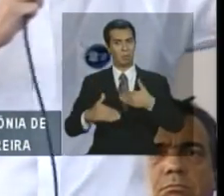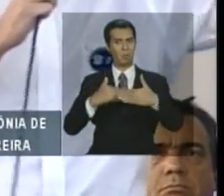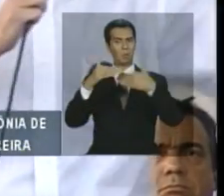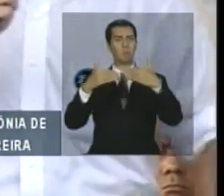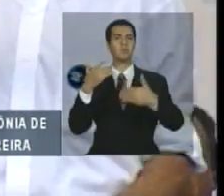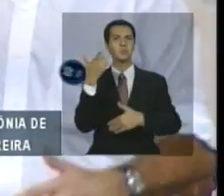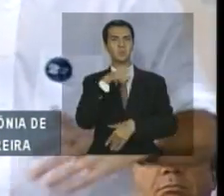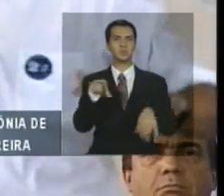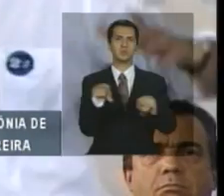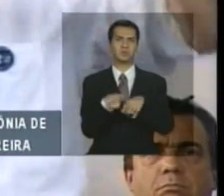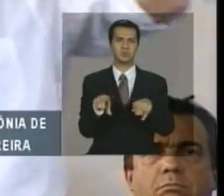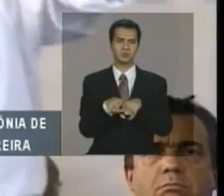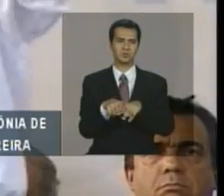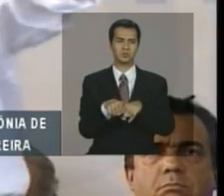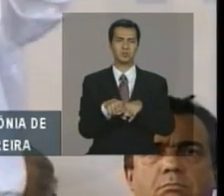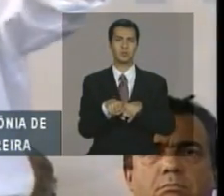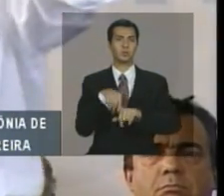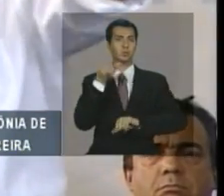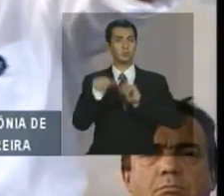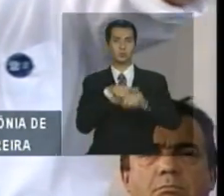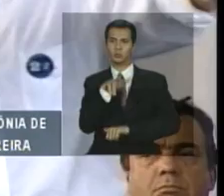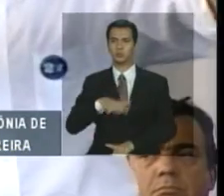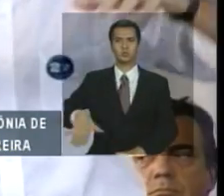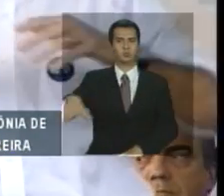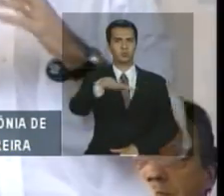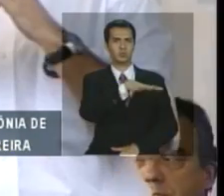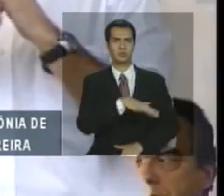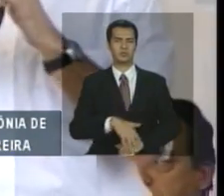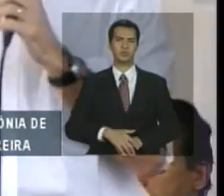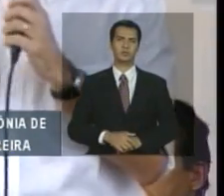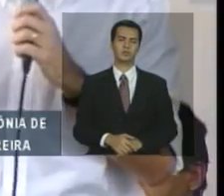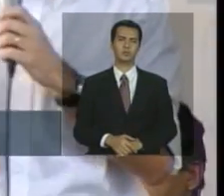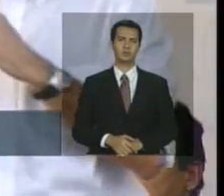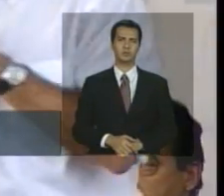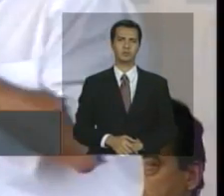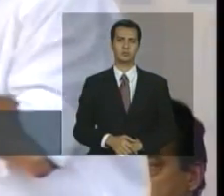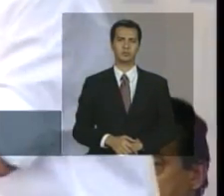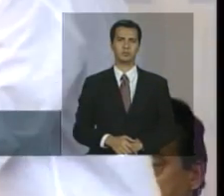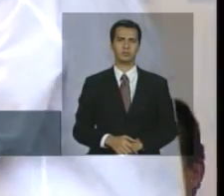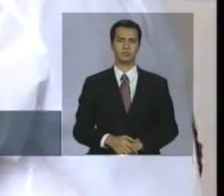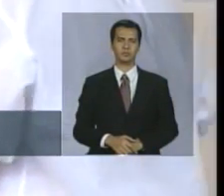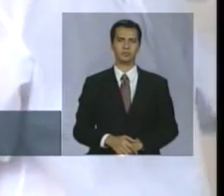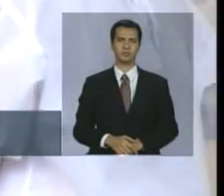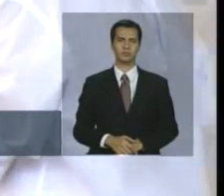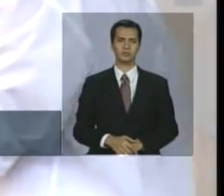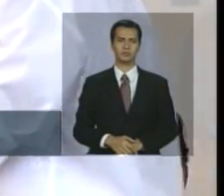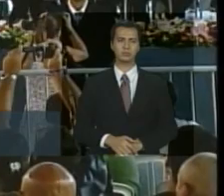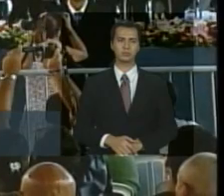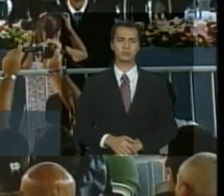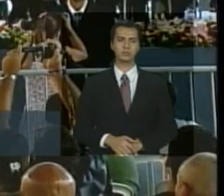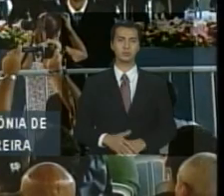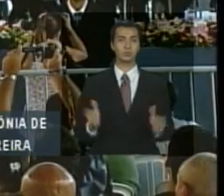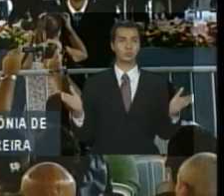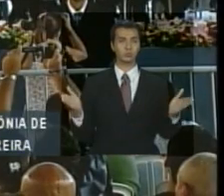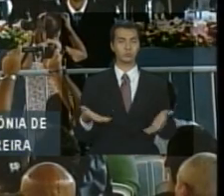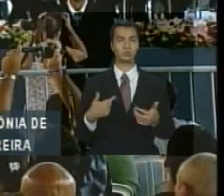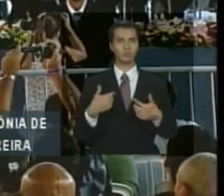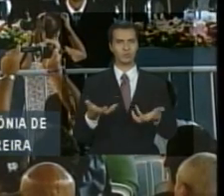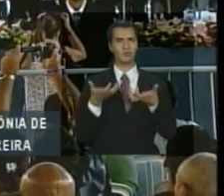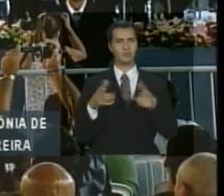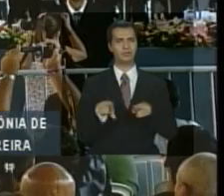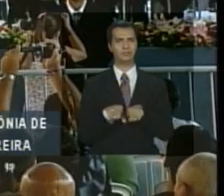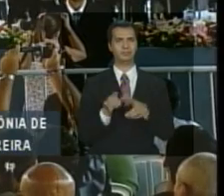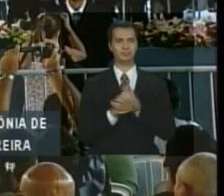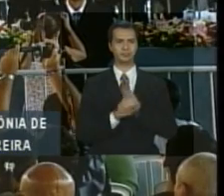350, 400 mil, mudando a realidade desse lugar. E hoje aqui, por isso que eu fiquei gritando para o Maurício, aliás, queria saudar aqui esse